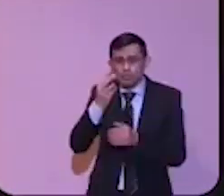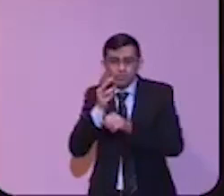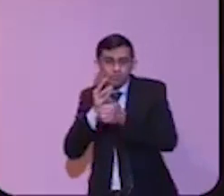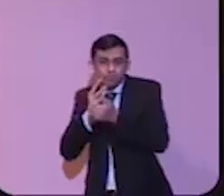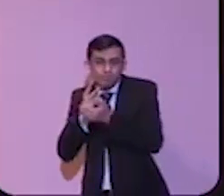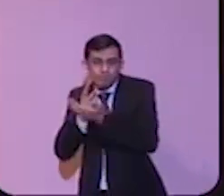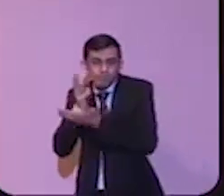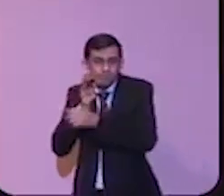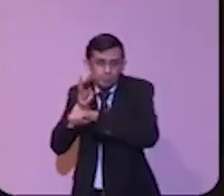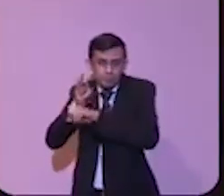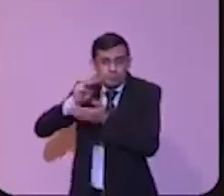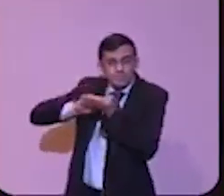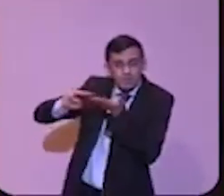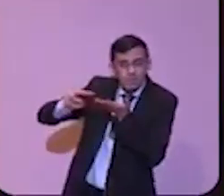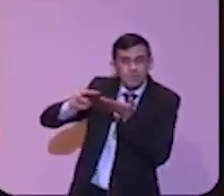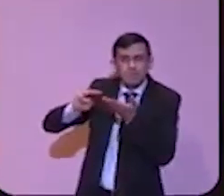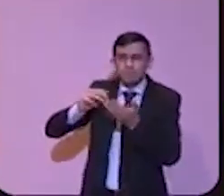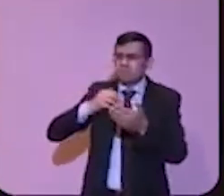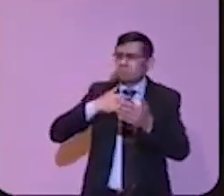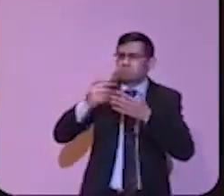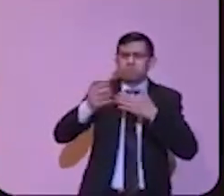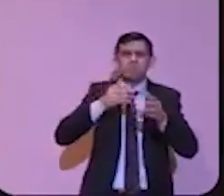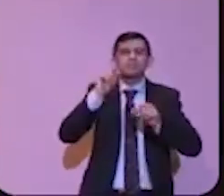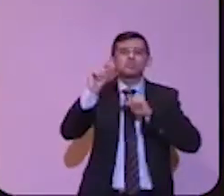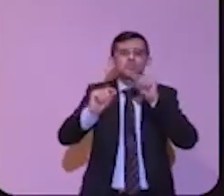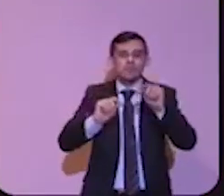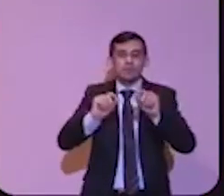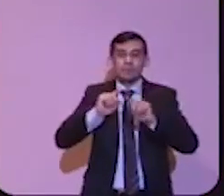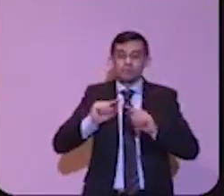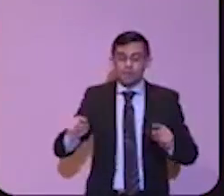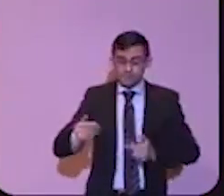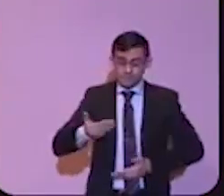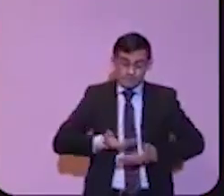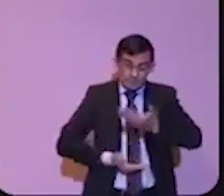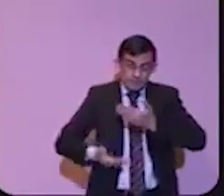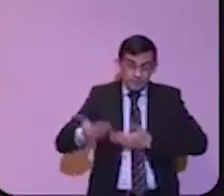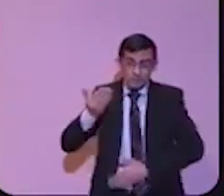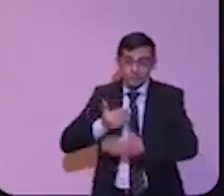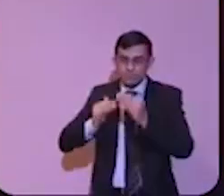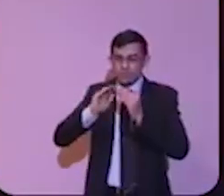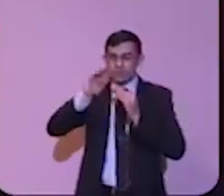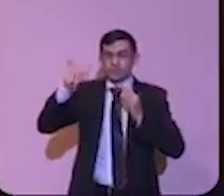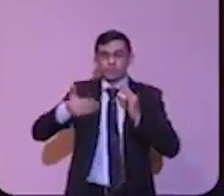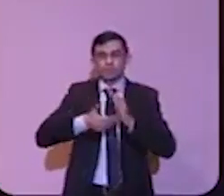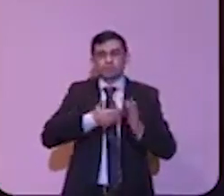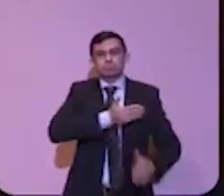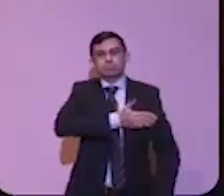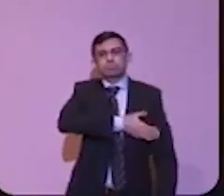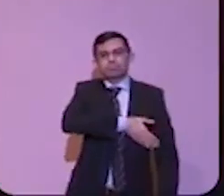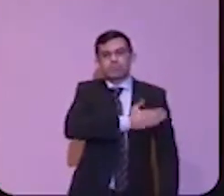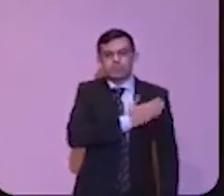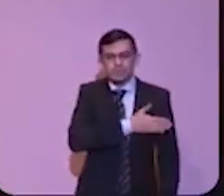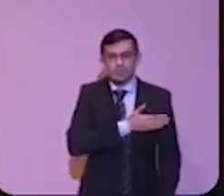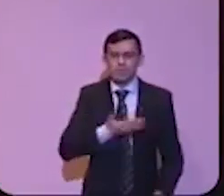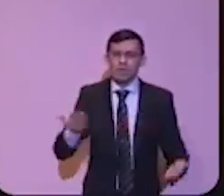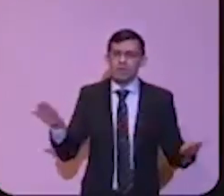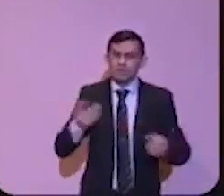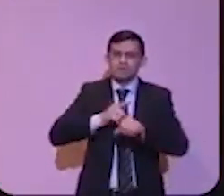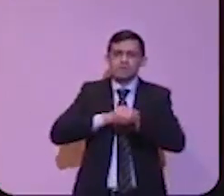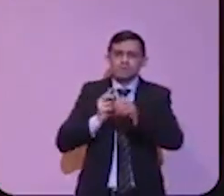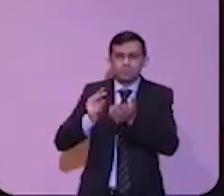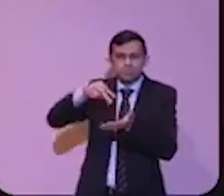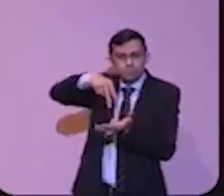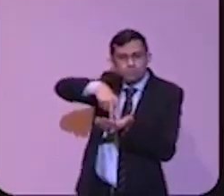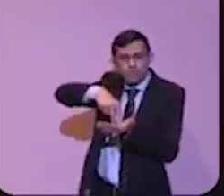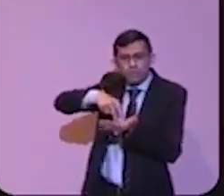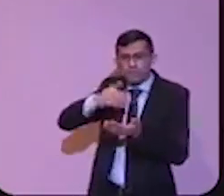igreja, fazendo o que for, mas servindo de todo o coração. Se coloca de pé e nós vamos orar